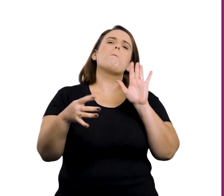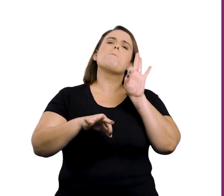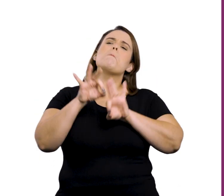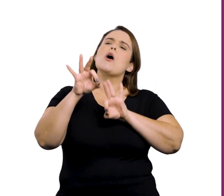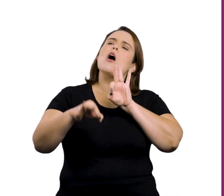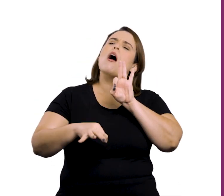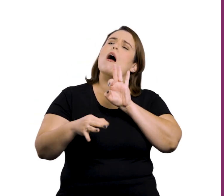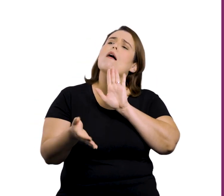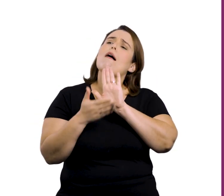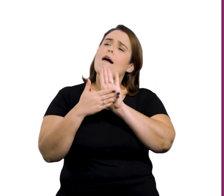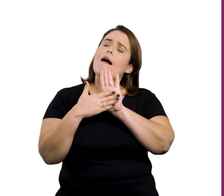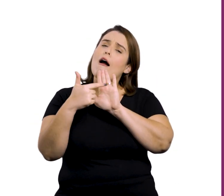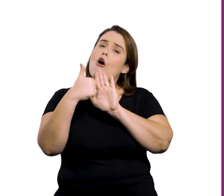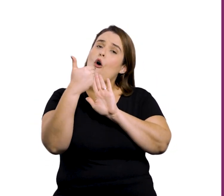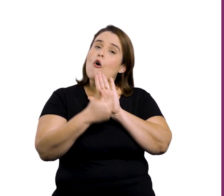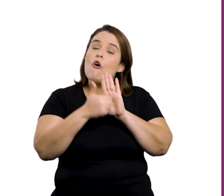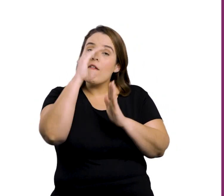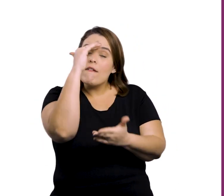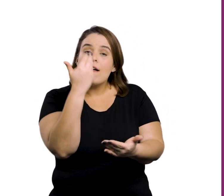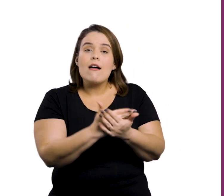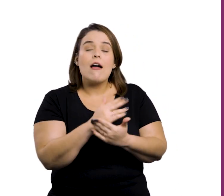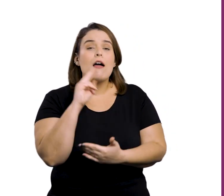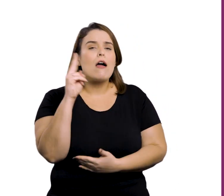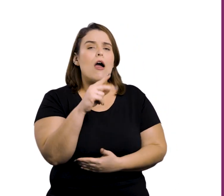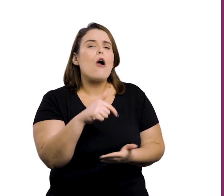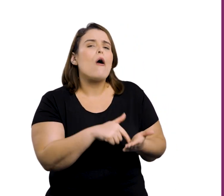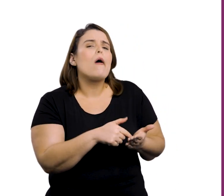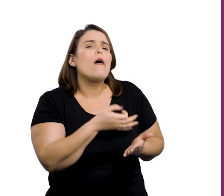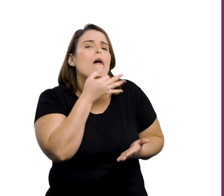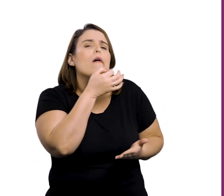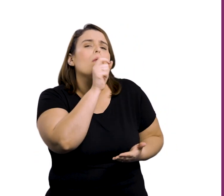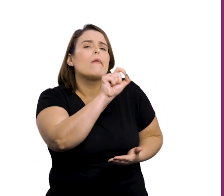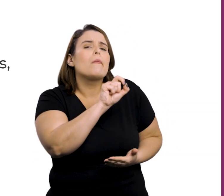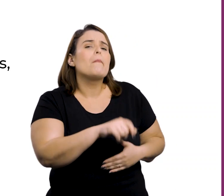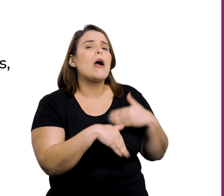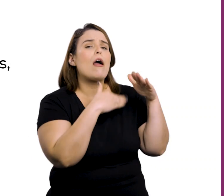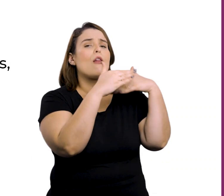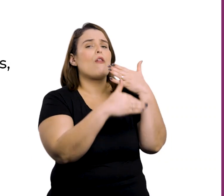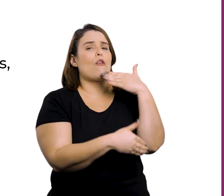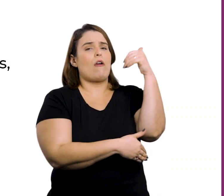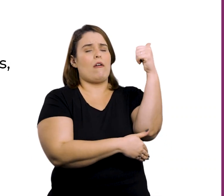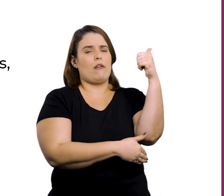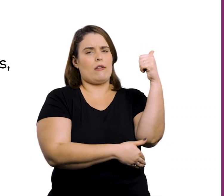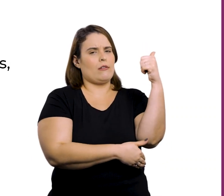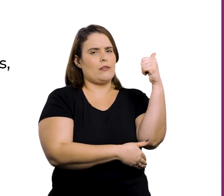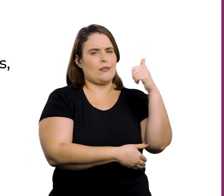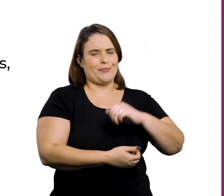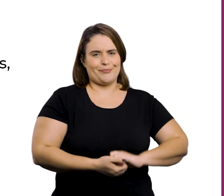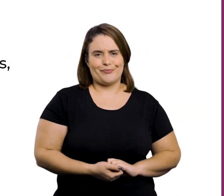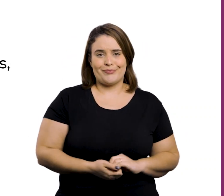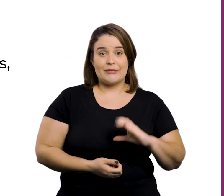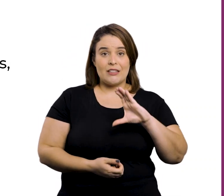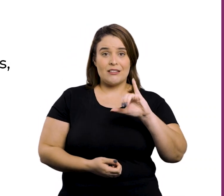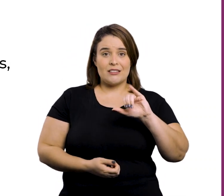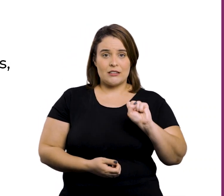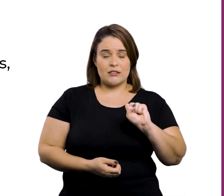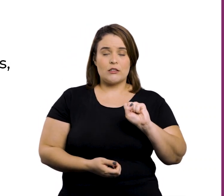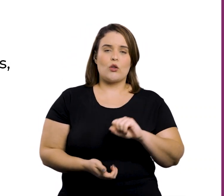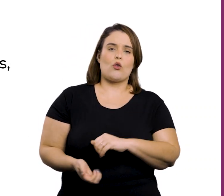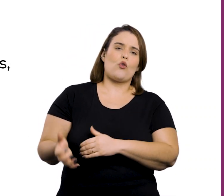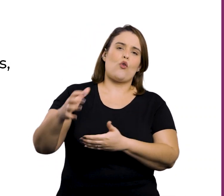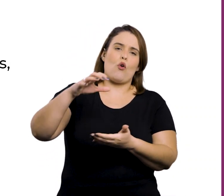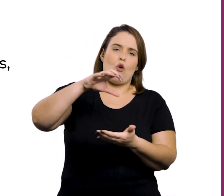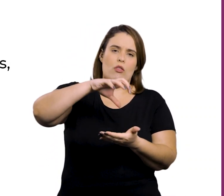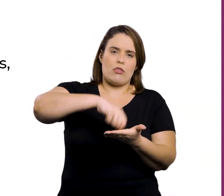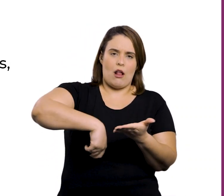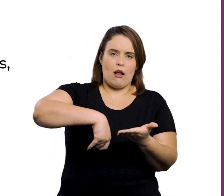confiáveis sob o argumento de promoverem melhora do desempenho escolar. Um claro exemplo foi o CIS, Contrato de